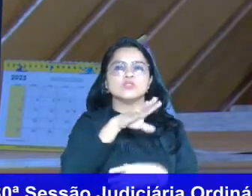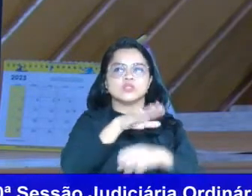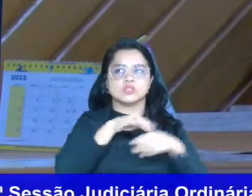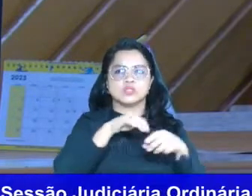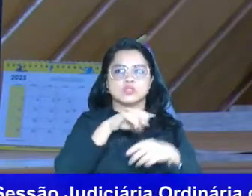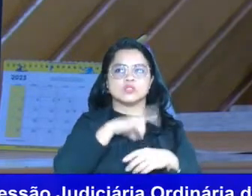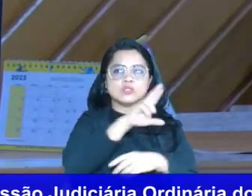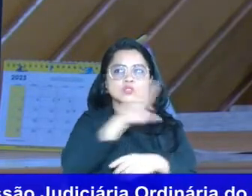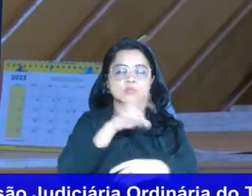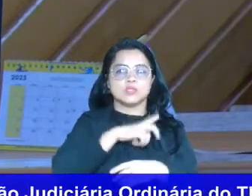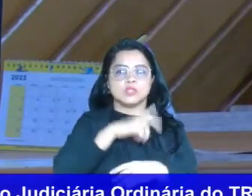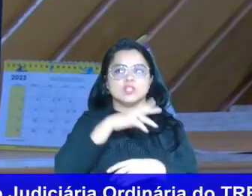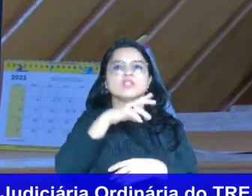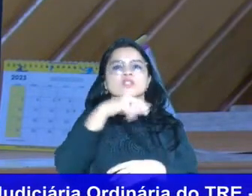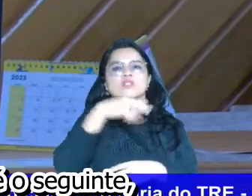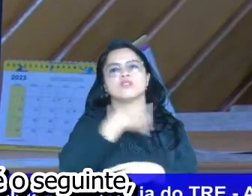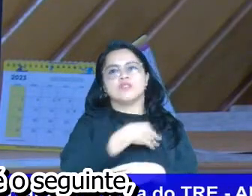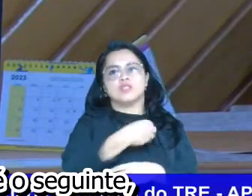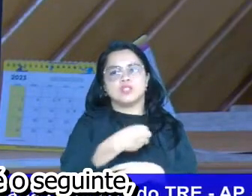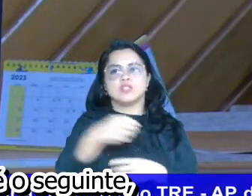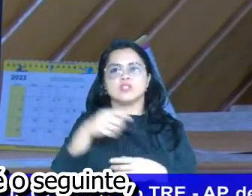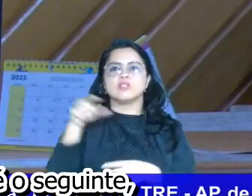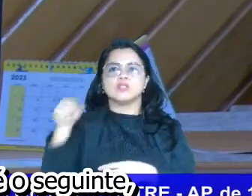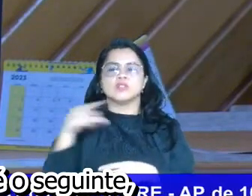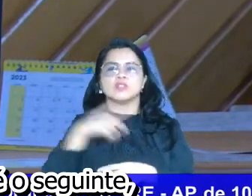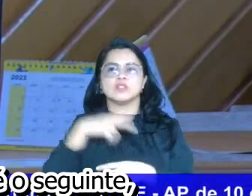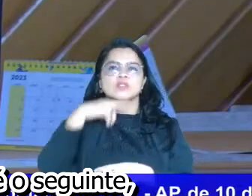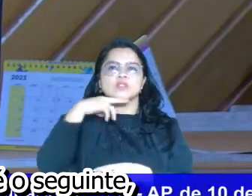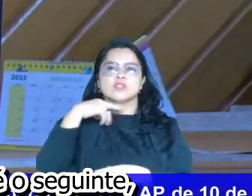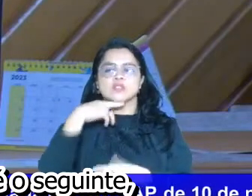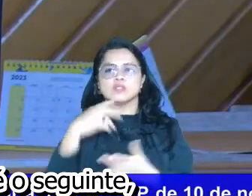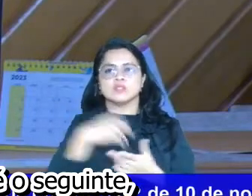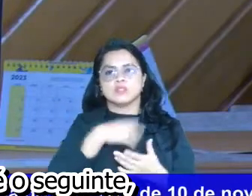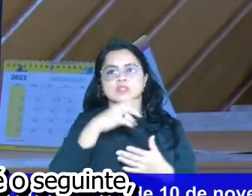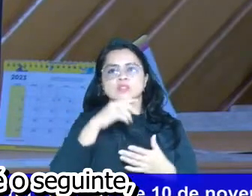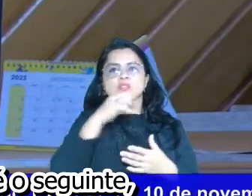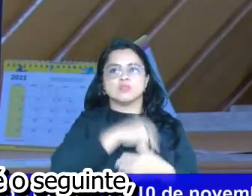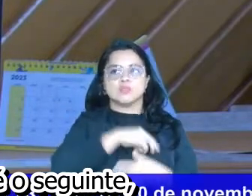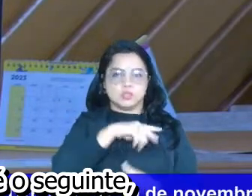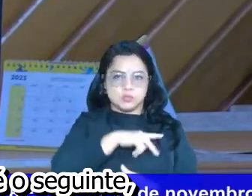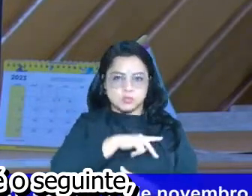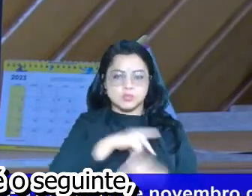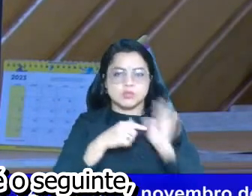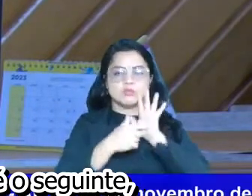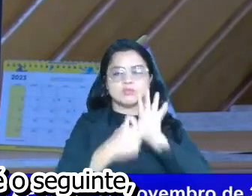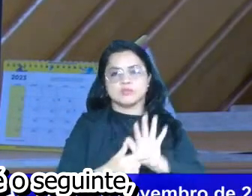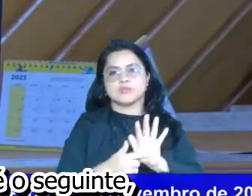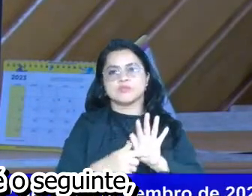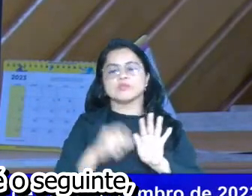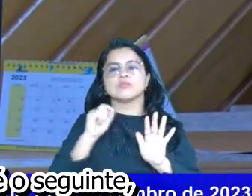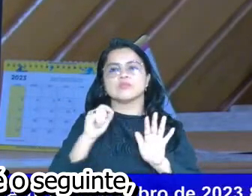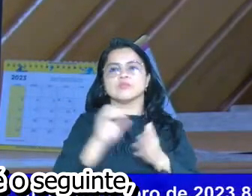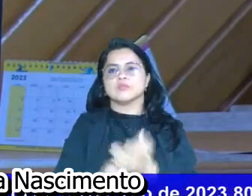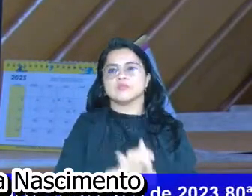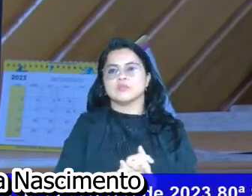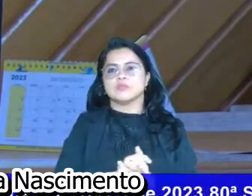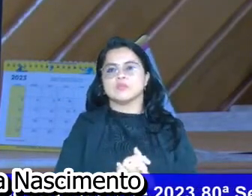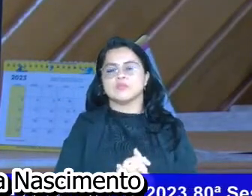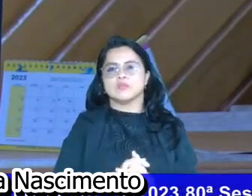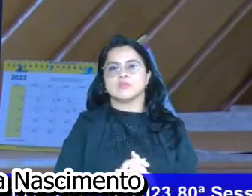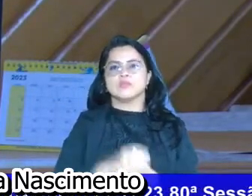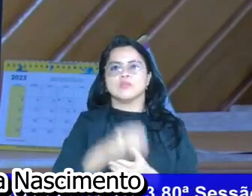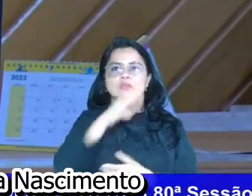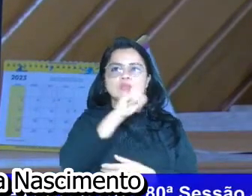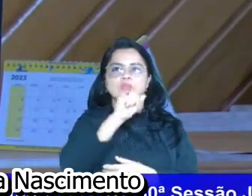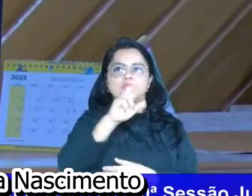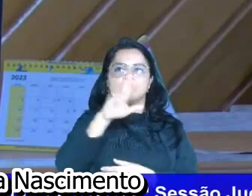filha de Leidiane de neta. Os fatos que o Ministério Público busca comprovar é o seguinte, que Carlos